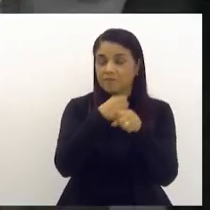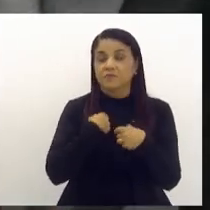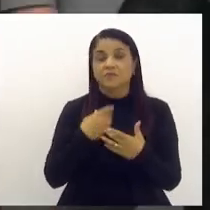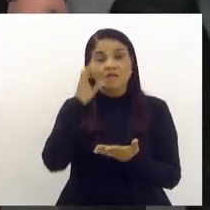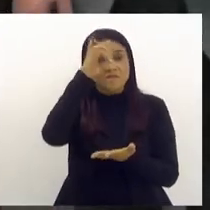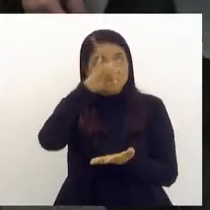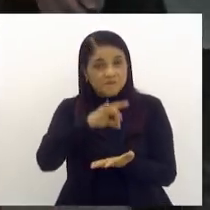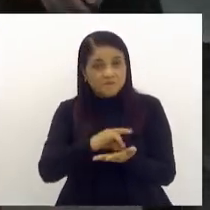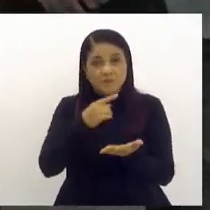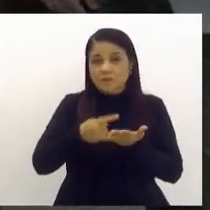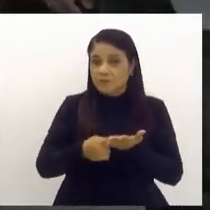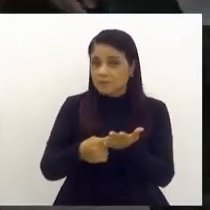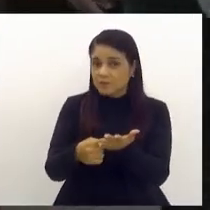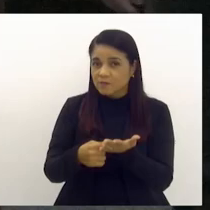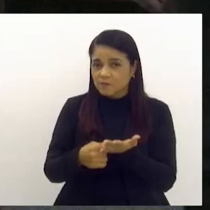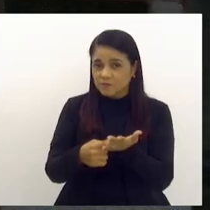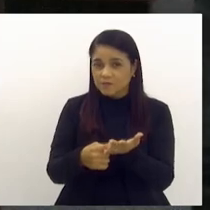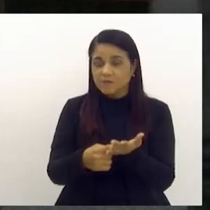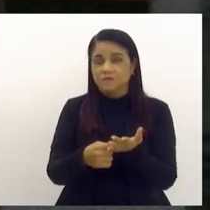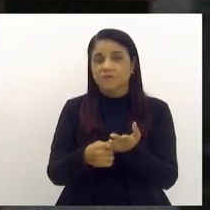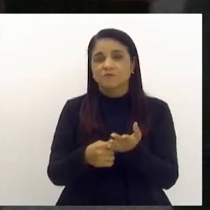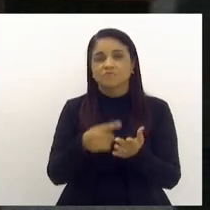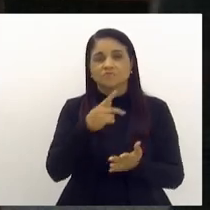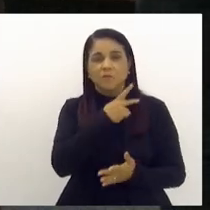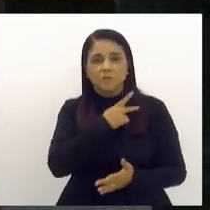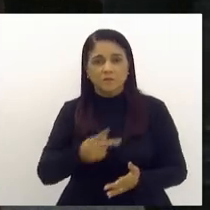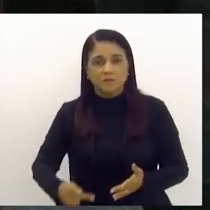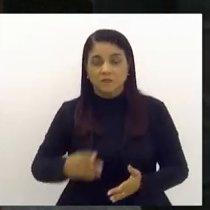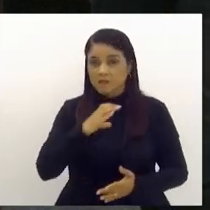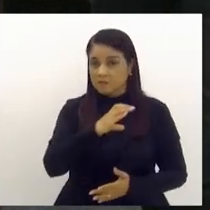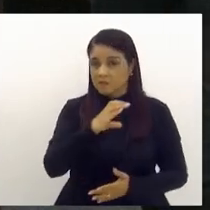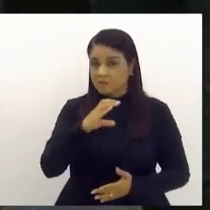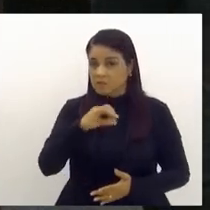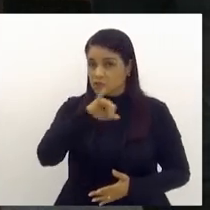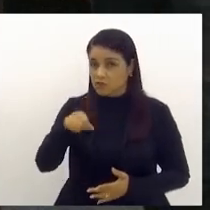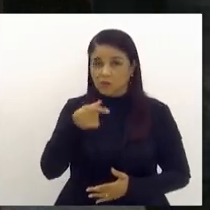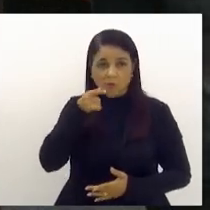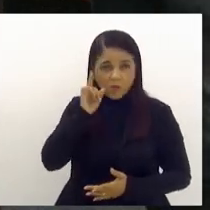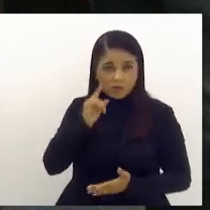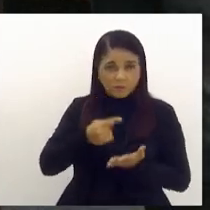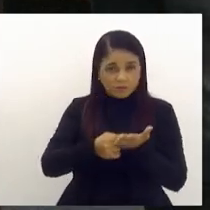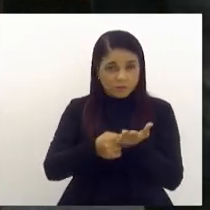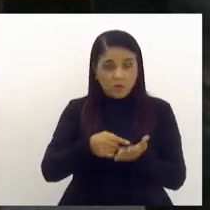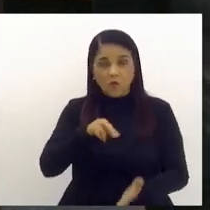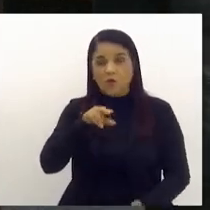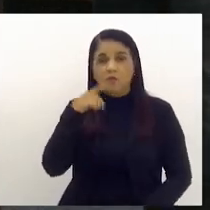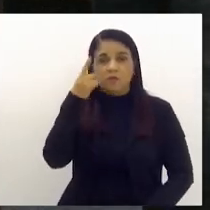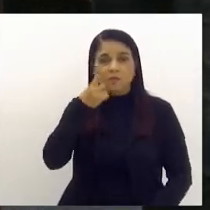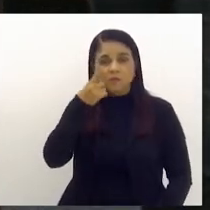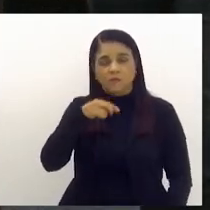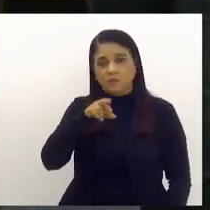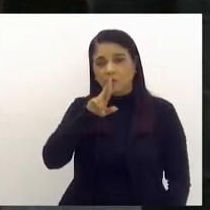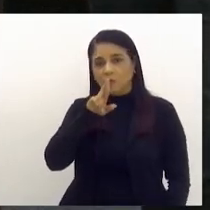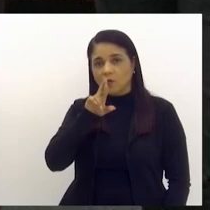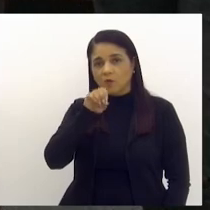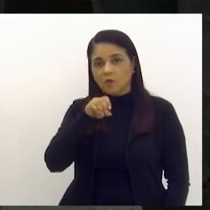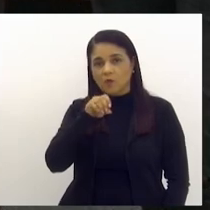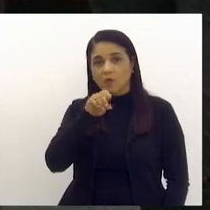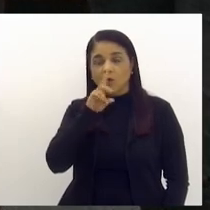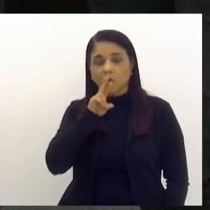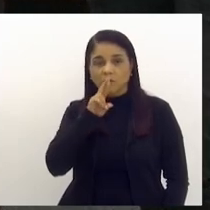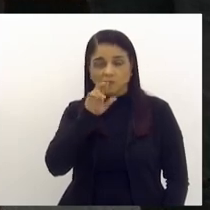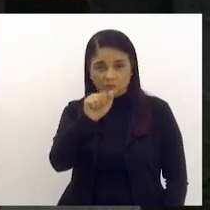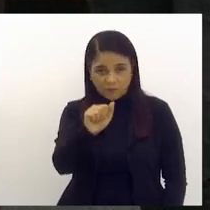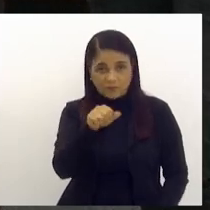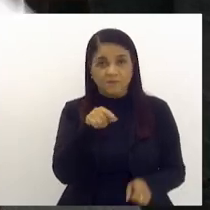aqui um compromisso também que fizemos com o presidente da CCJ ontem, deputado Rodrigo Amorim, de no exercício